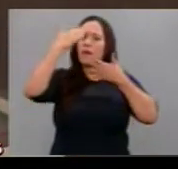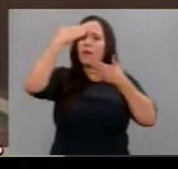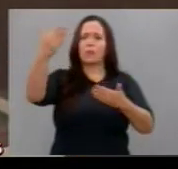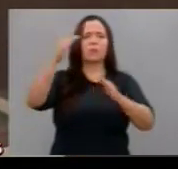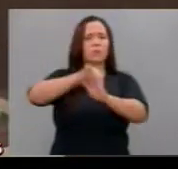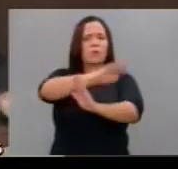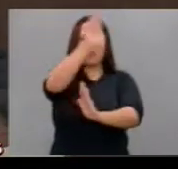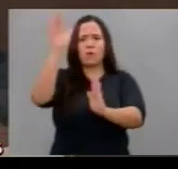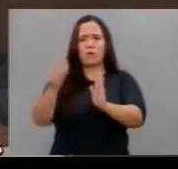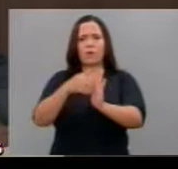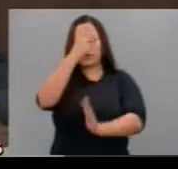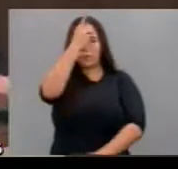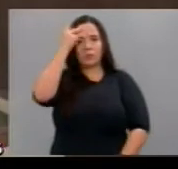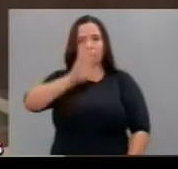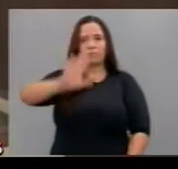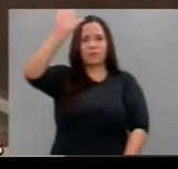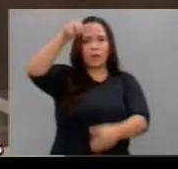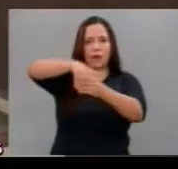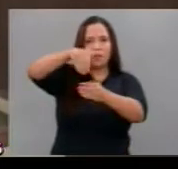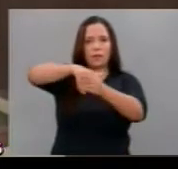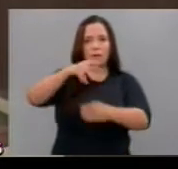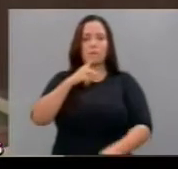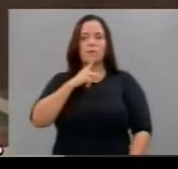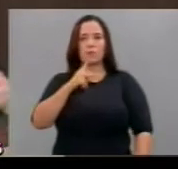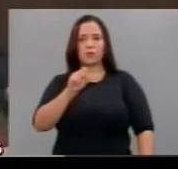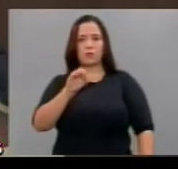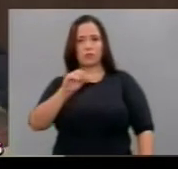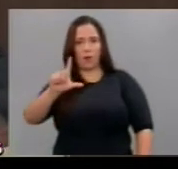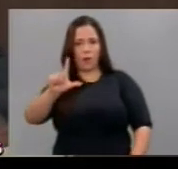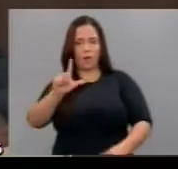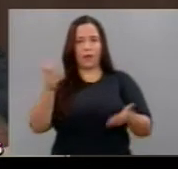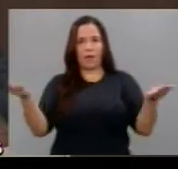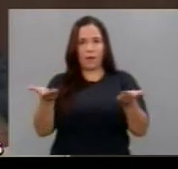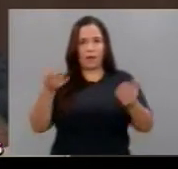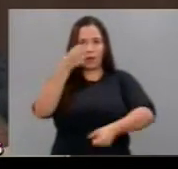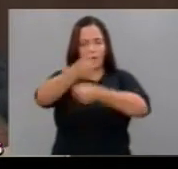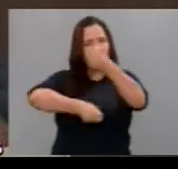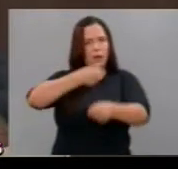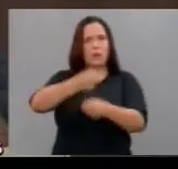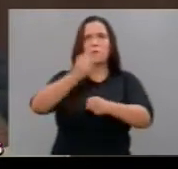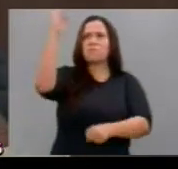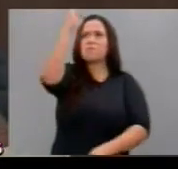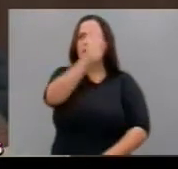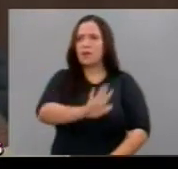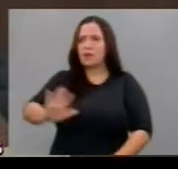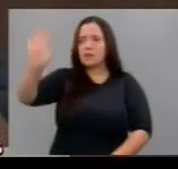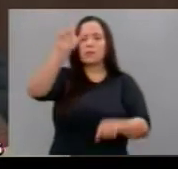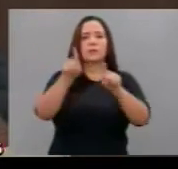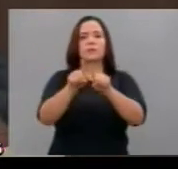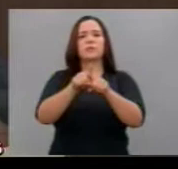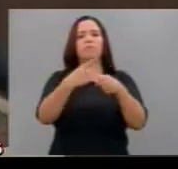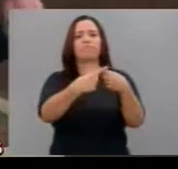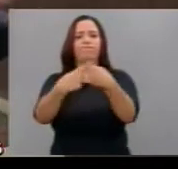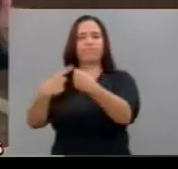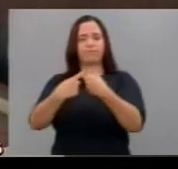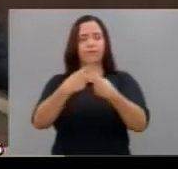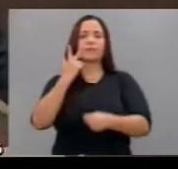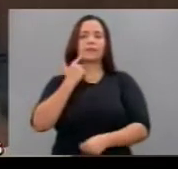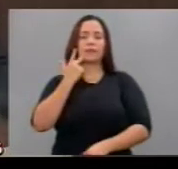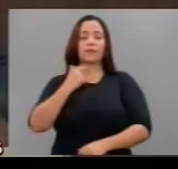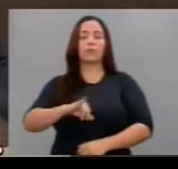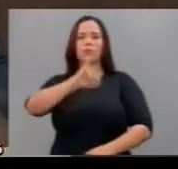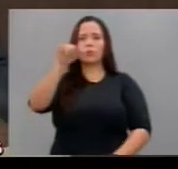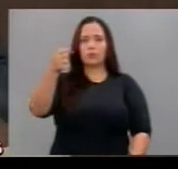os candidatos e candidatas do PSOL nessas eleições em todo o Brasil e no interior do Ceará. Em Juazeiro